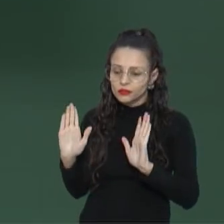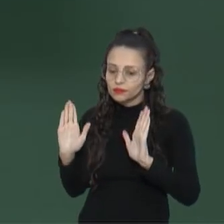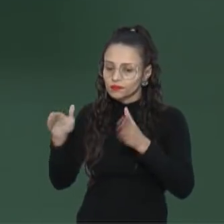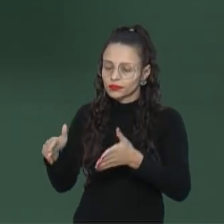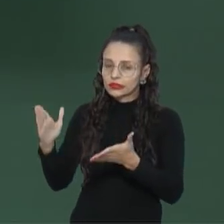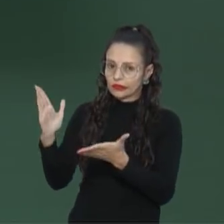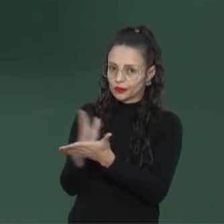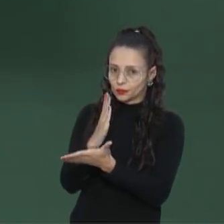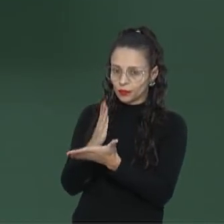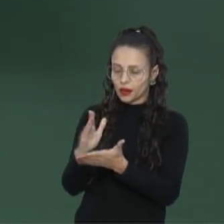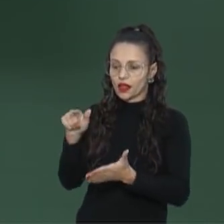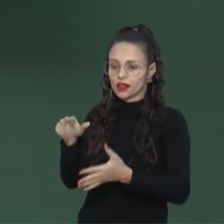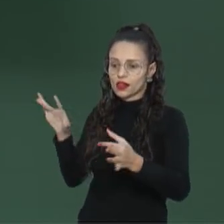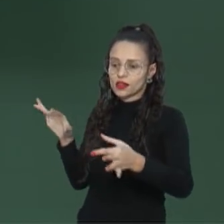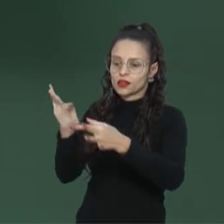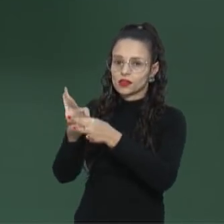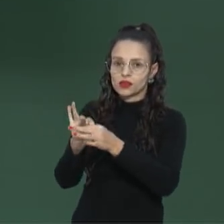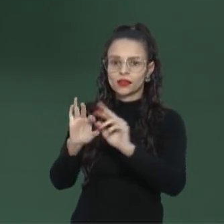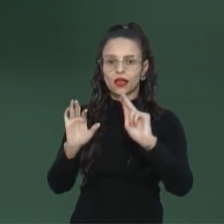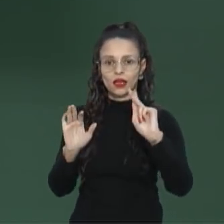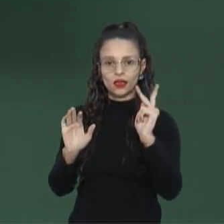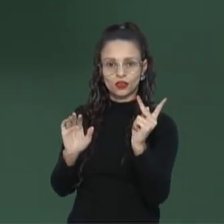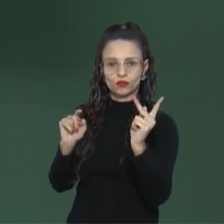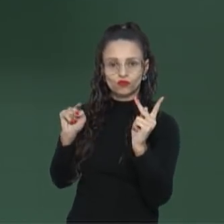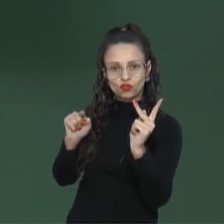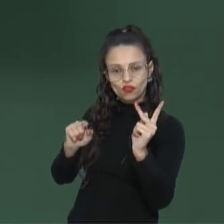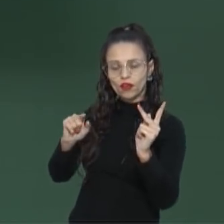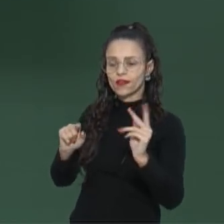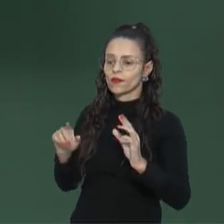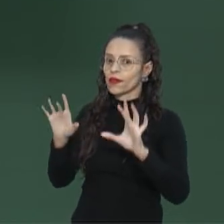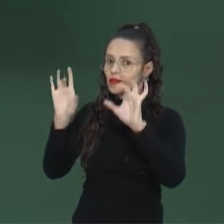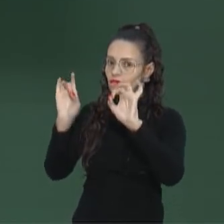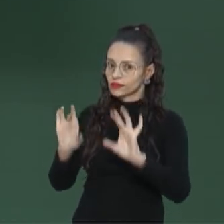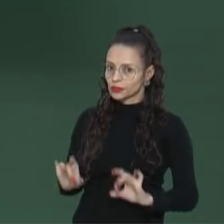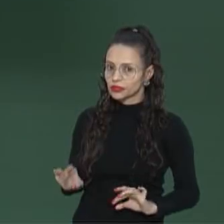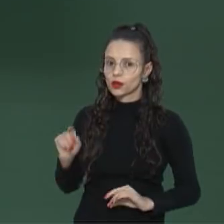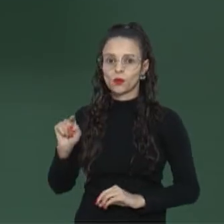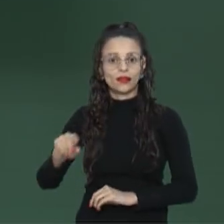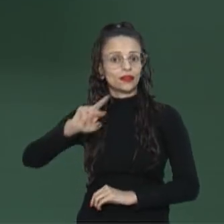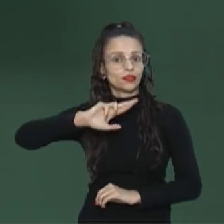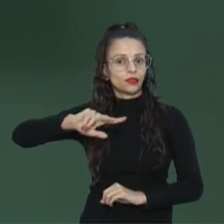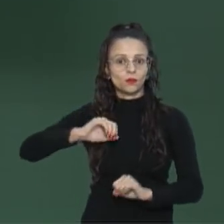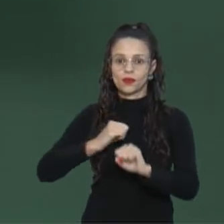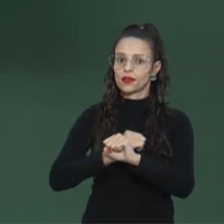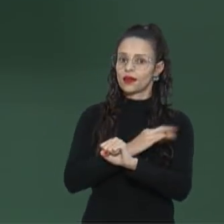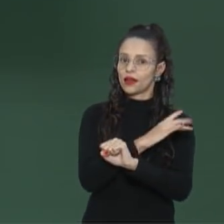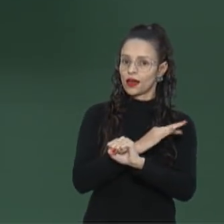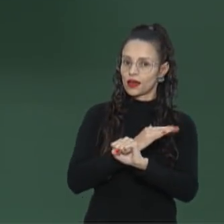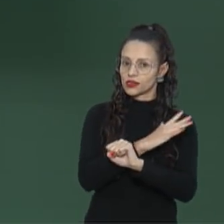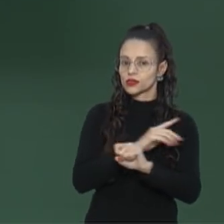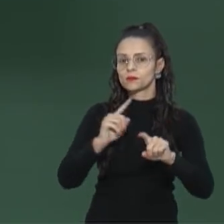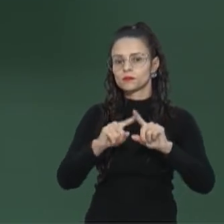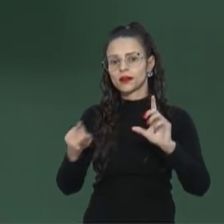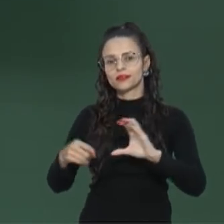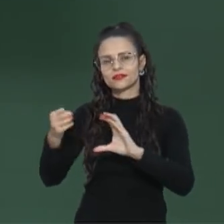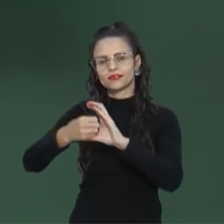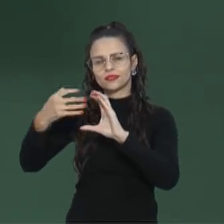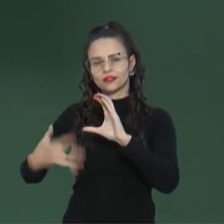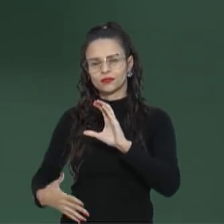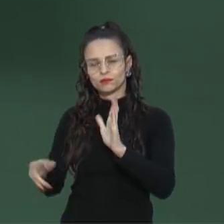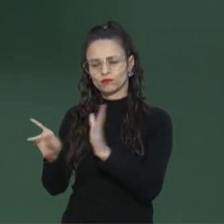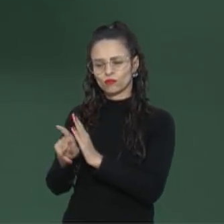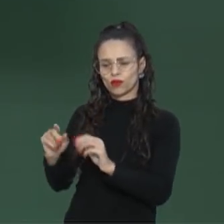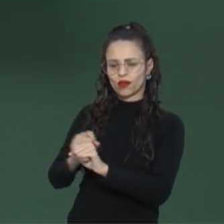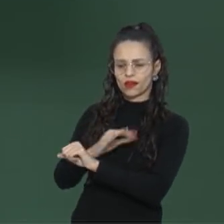ligações com o hidrogênio, que tem um comportamento muito especial. Ele não é ácido, mas ele tem caráter ácido.